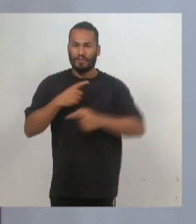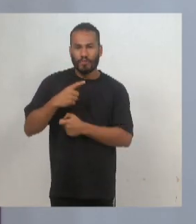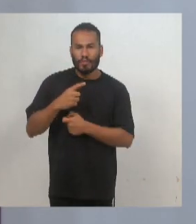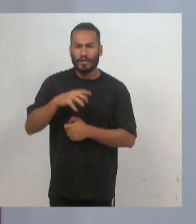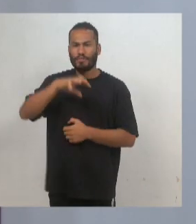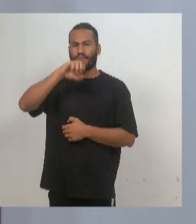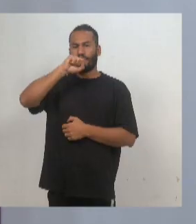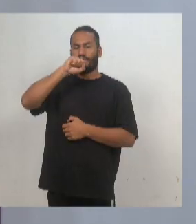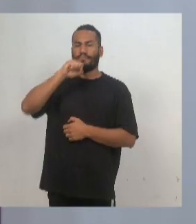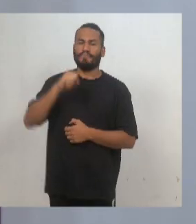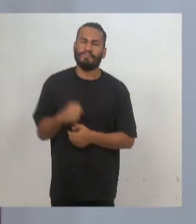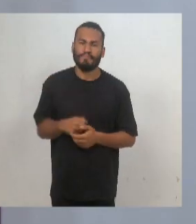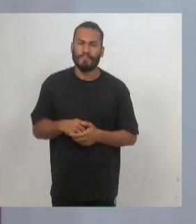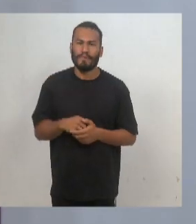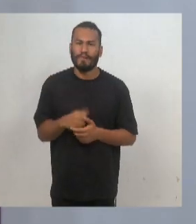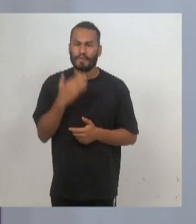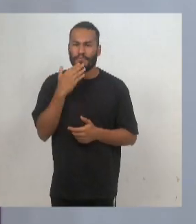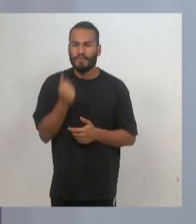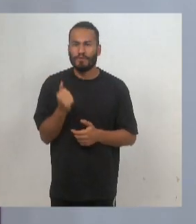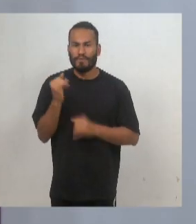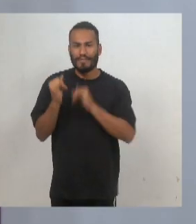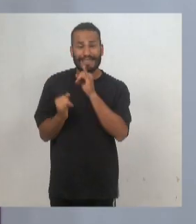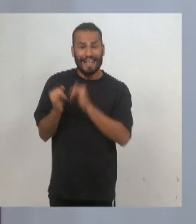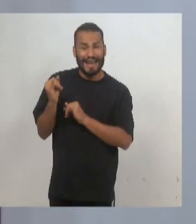pedido também da internet, sendo